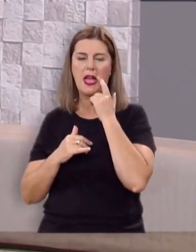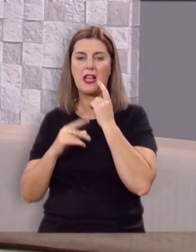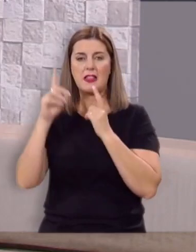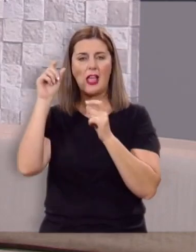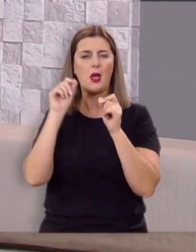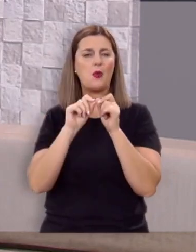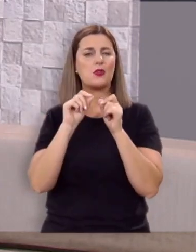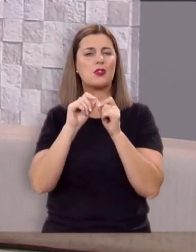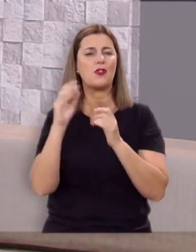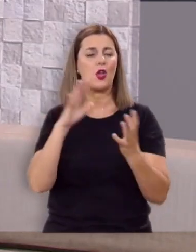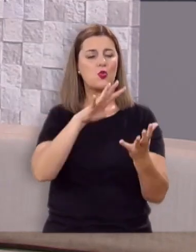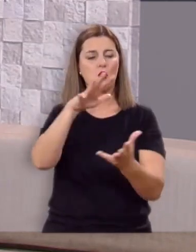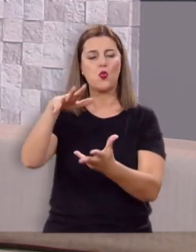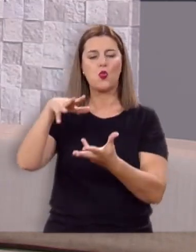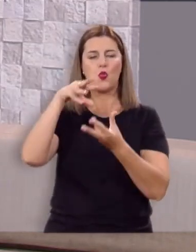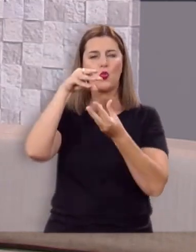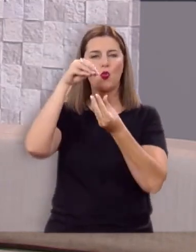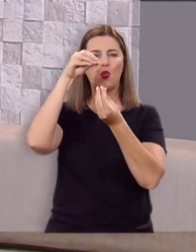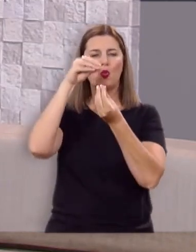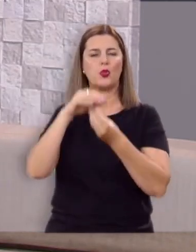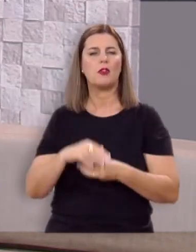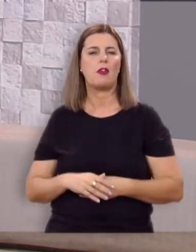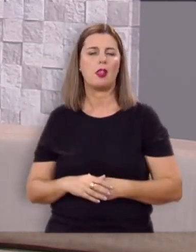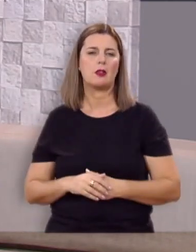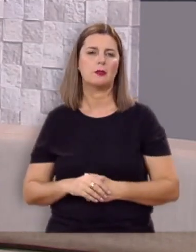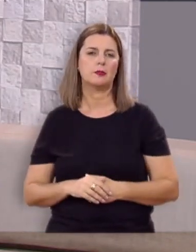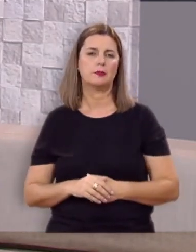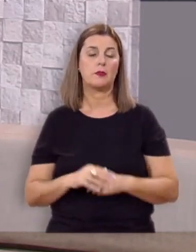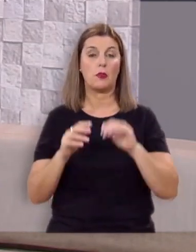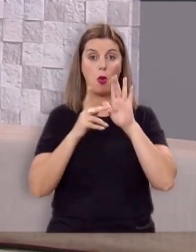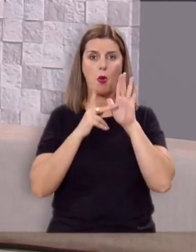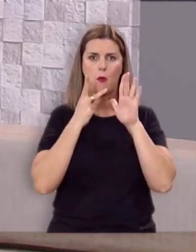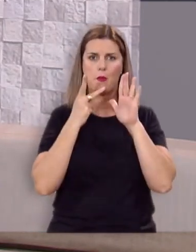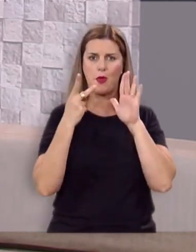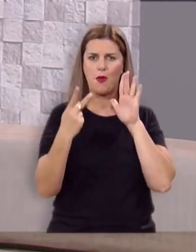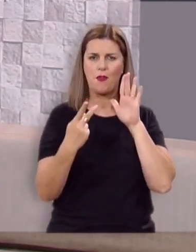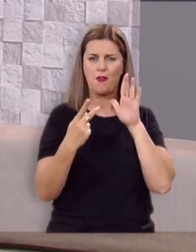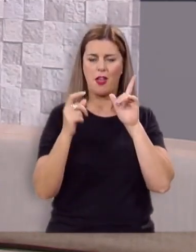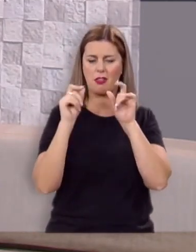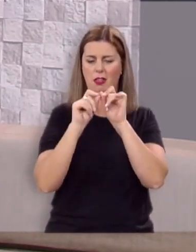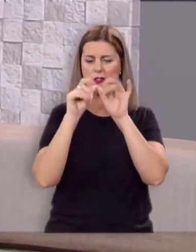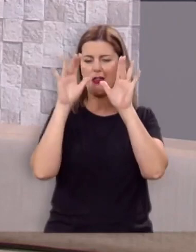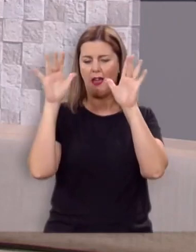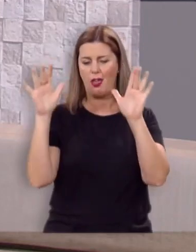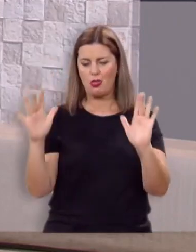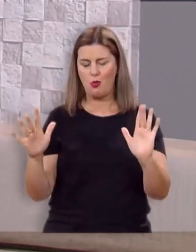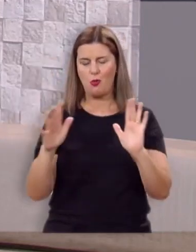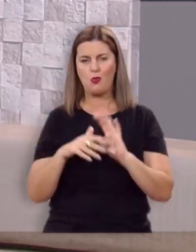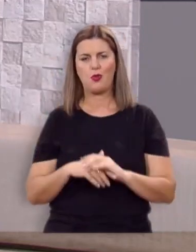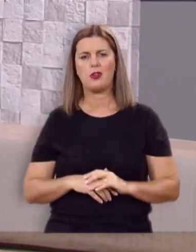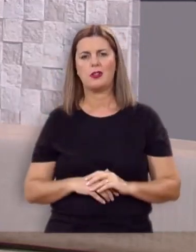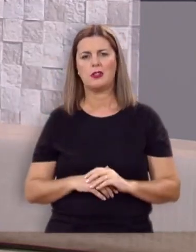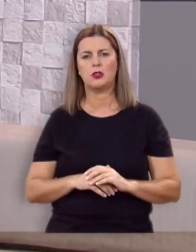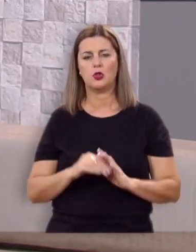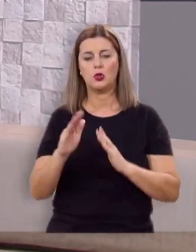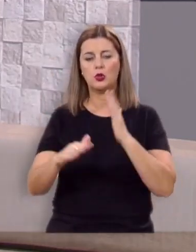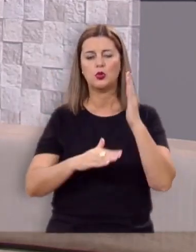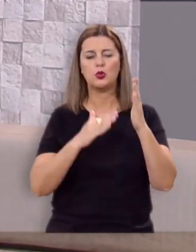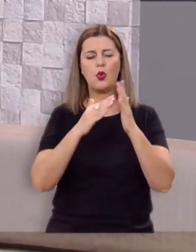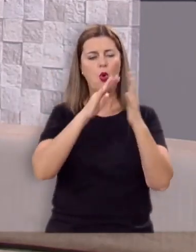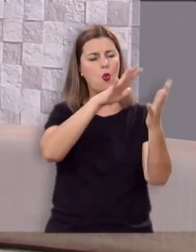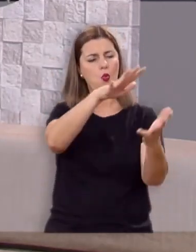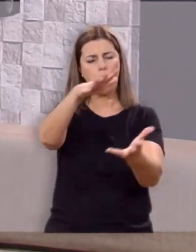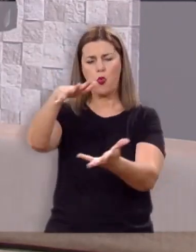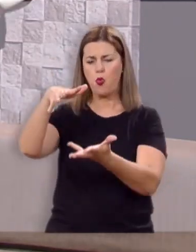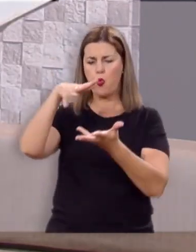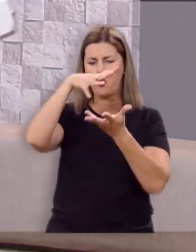qual Deus fez o universo. O profeta é o Criador. Todo